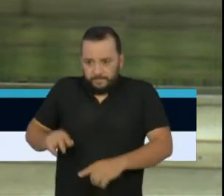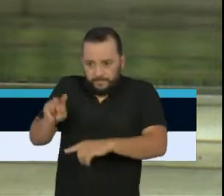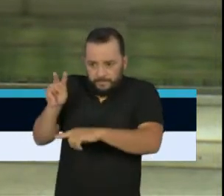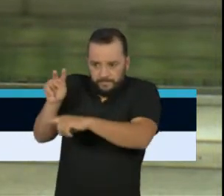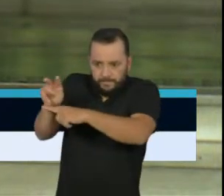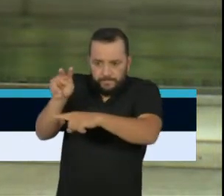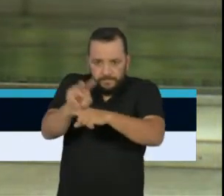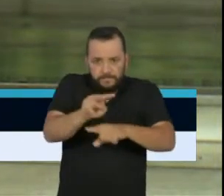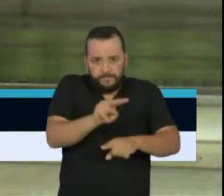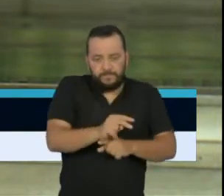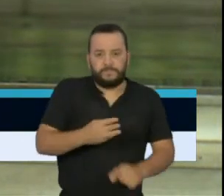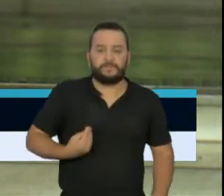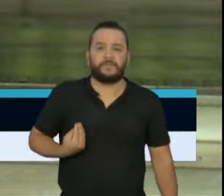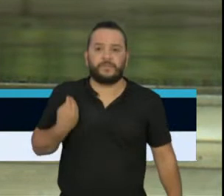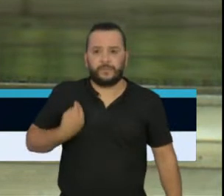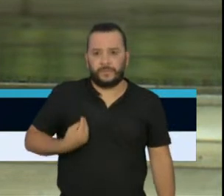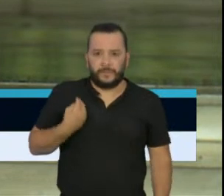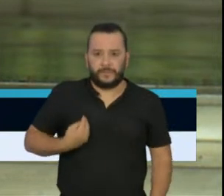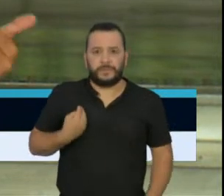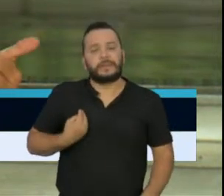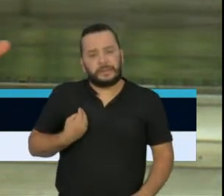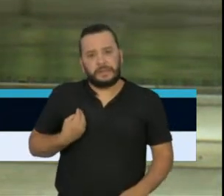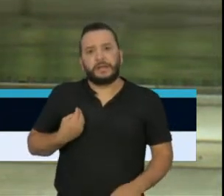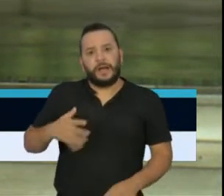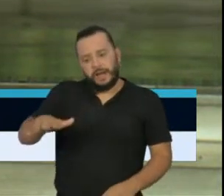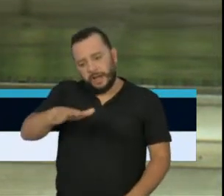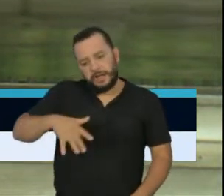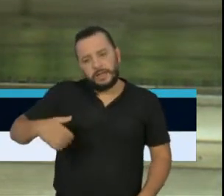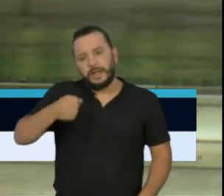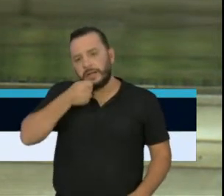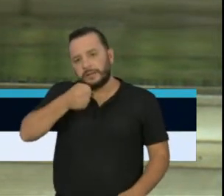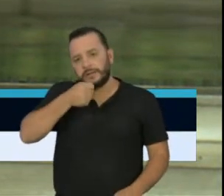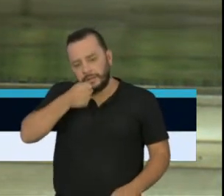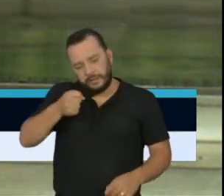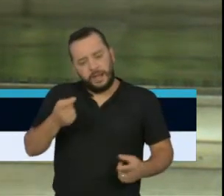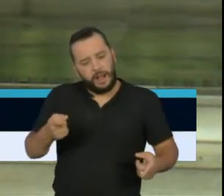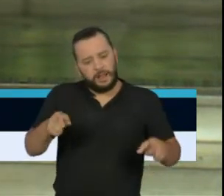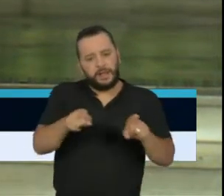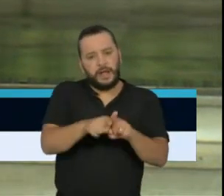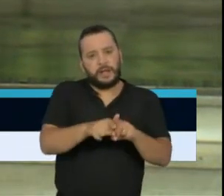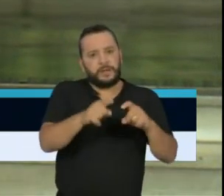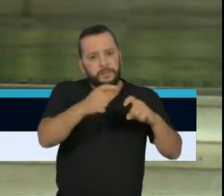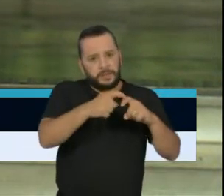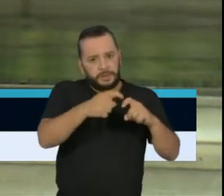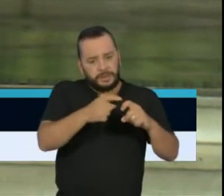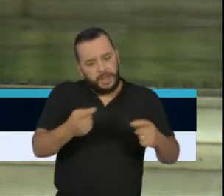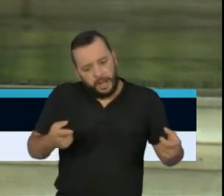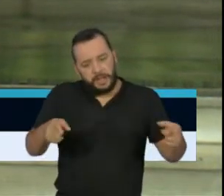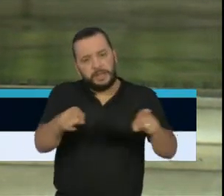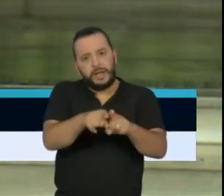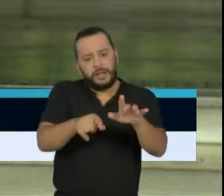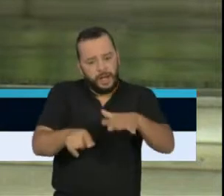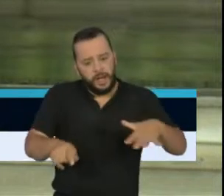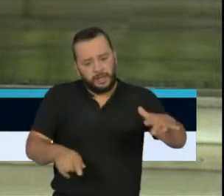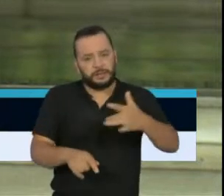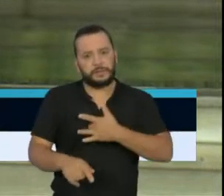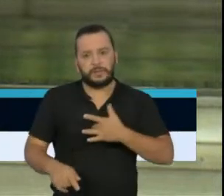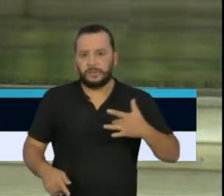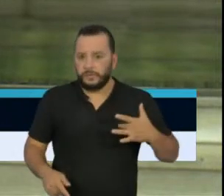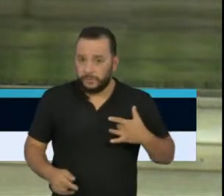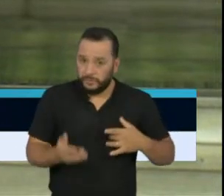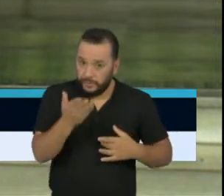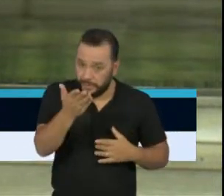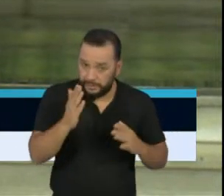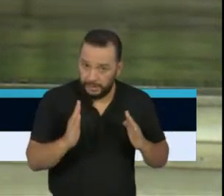à vida. É um grande aliado da medicina e da saúde o trabalho da imprensa brasileira. Portanto, você que está